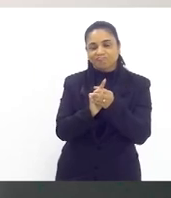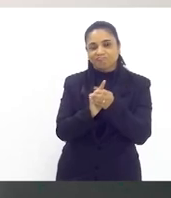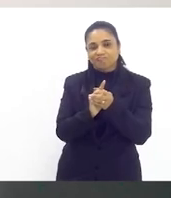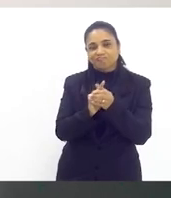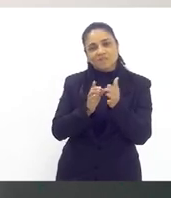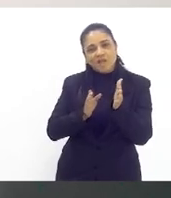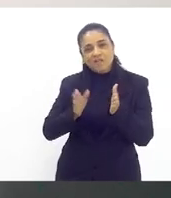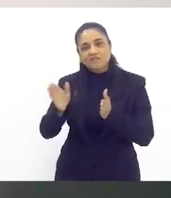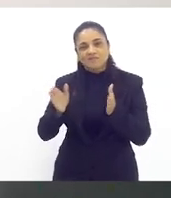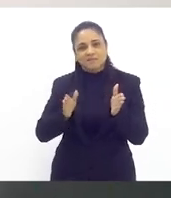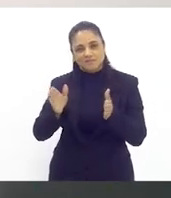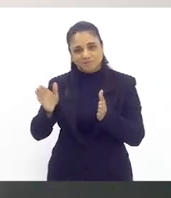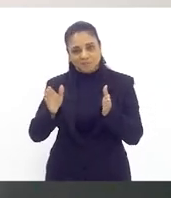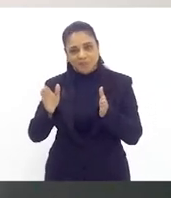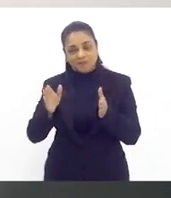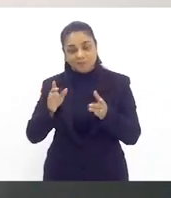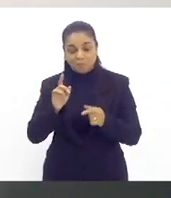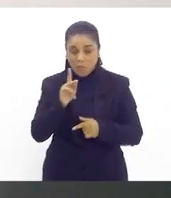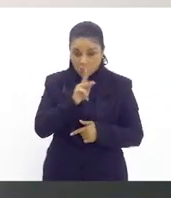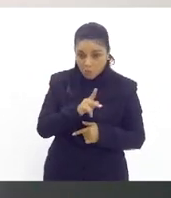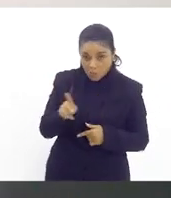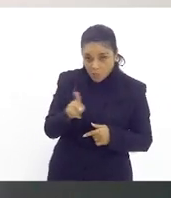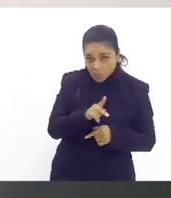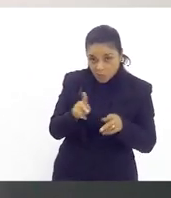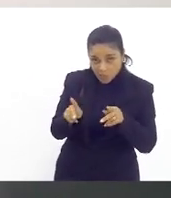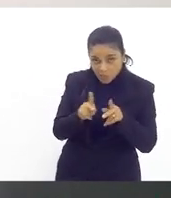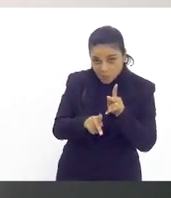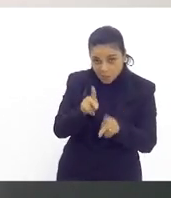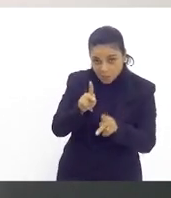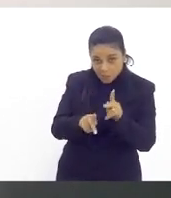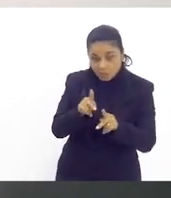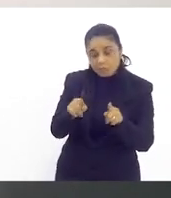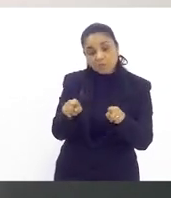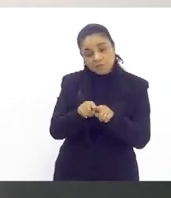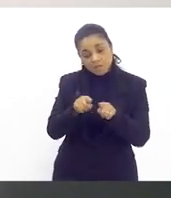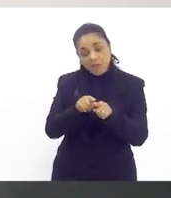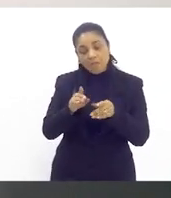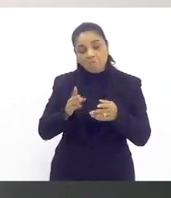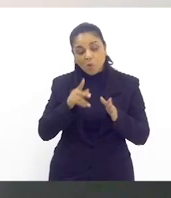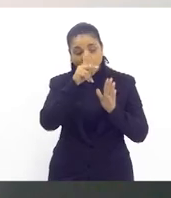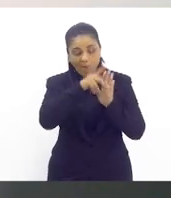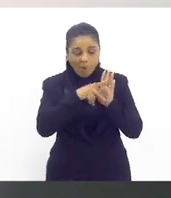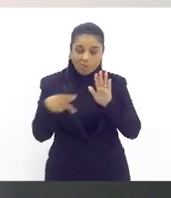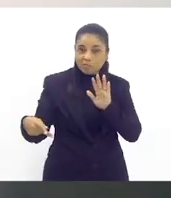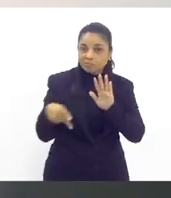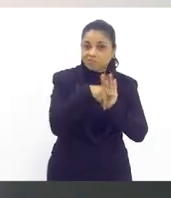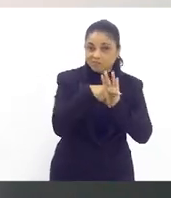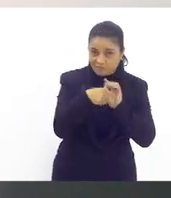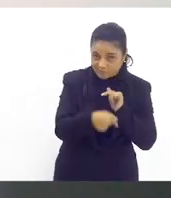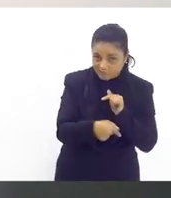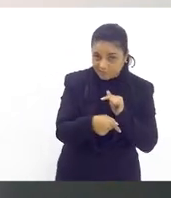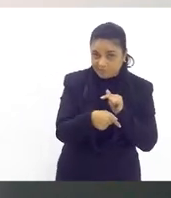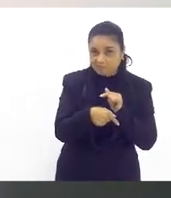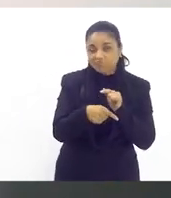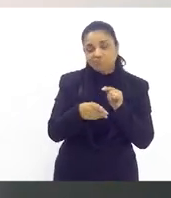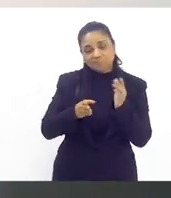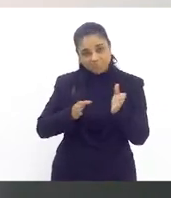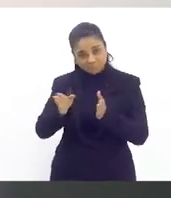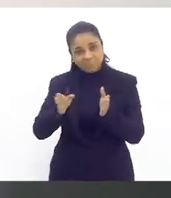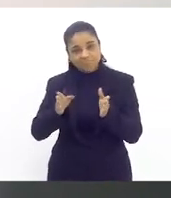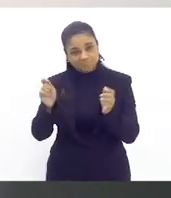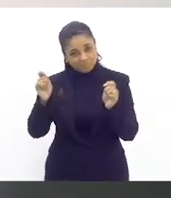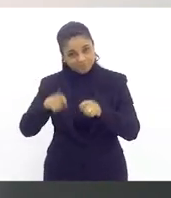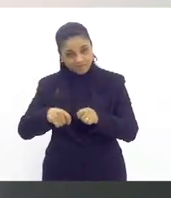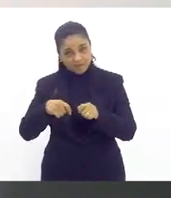de acessibilidade para o público e para o componente do seu projeto muitas questões são possíveis assim como a gente não